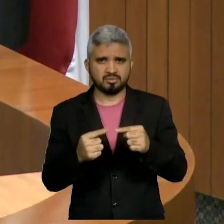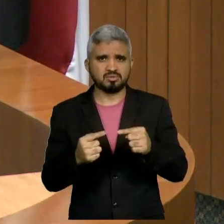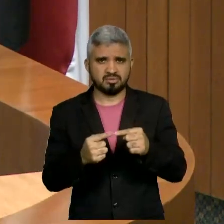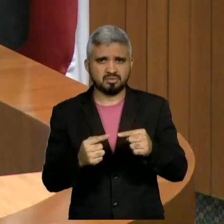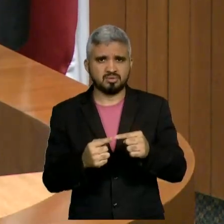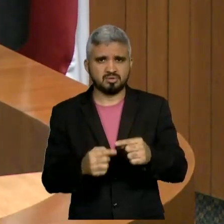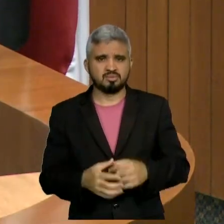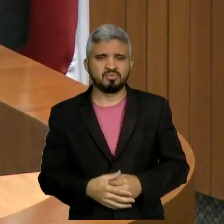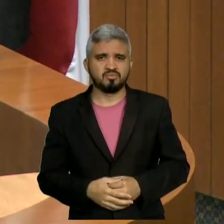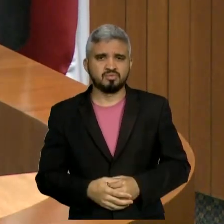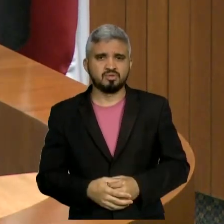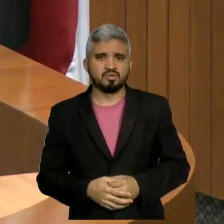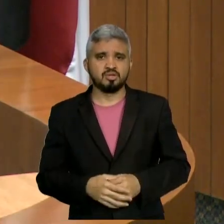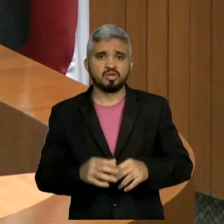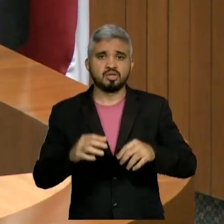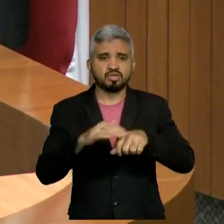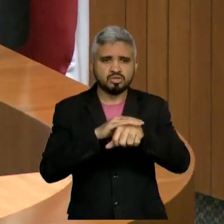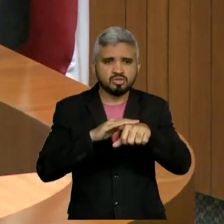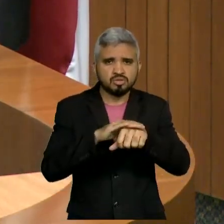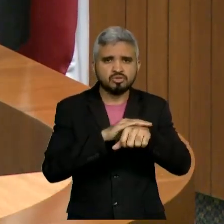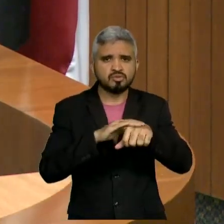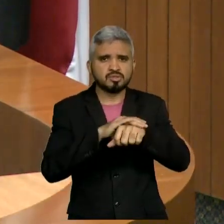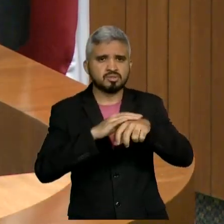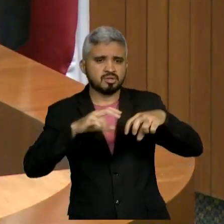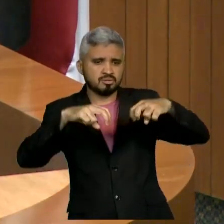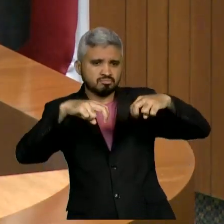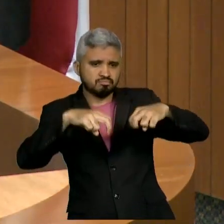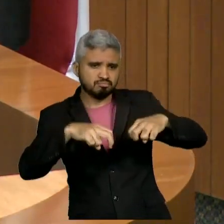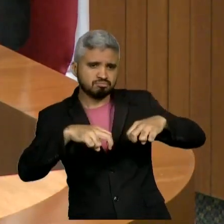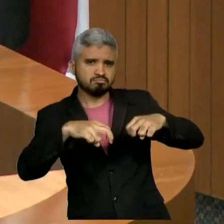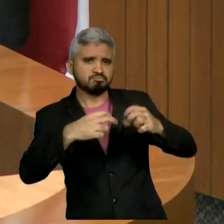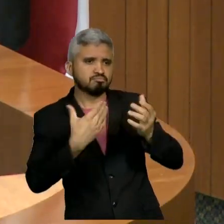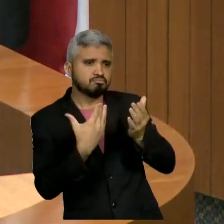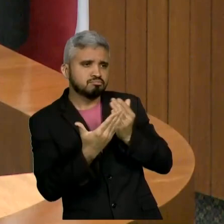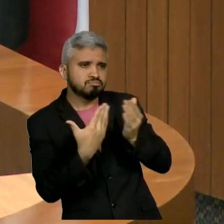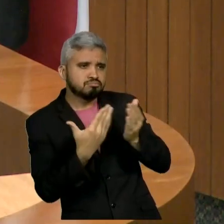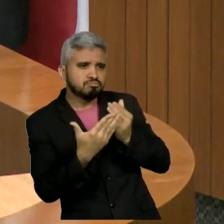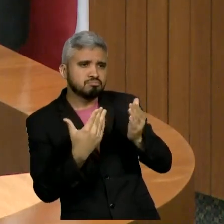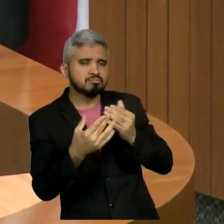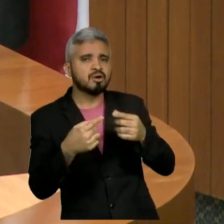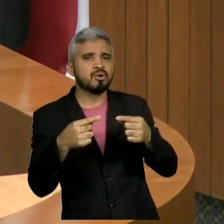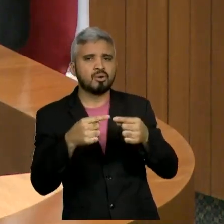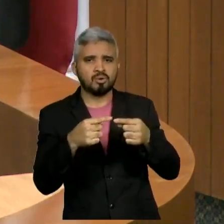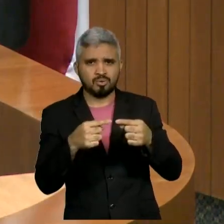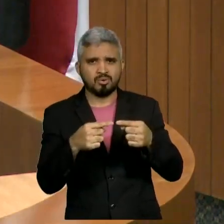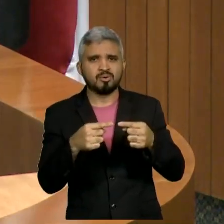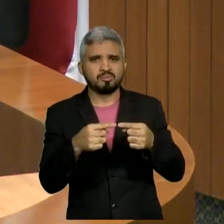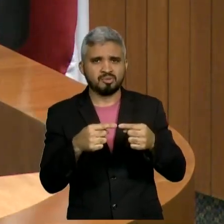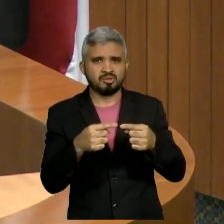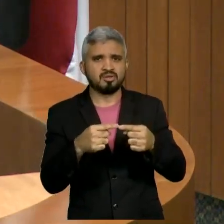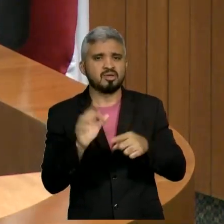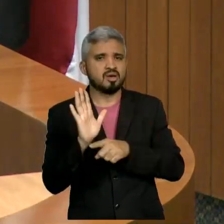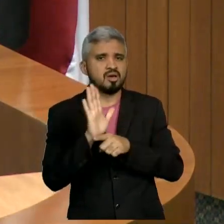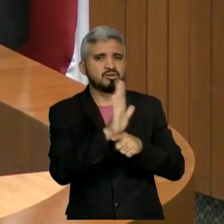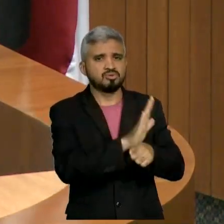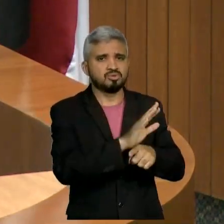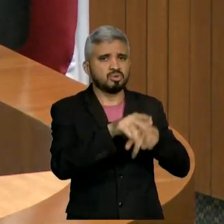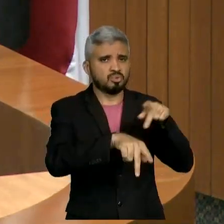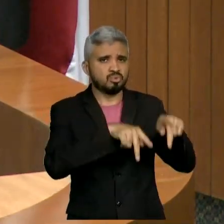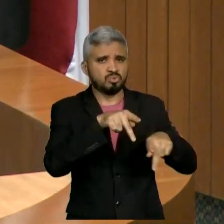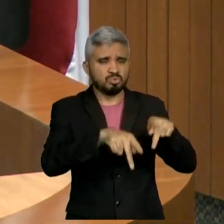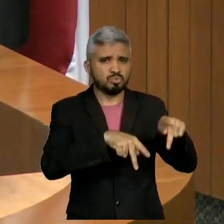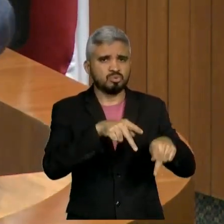Não cabe agora diálogo, é amor, é sentar, é discutir para salvar o povo oprimido da Palestina e, ao mesmo